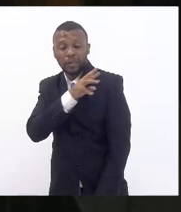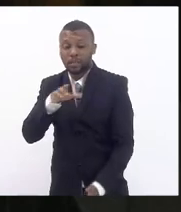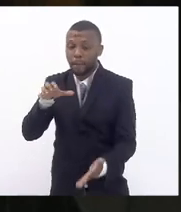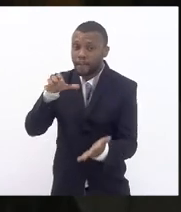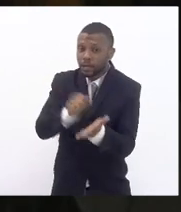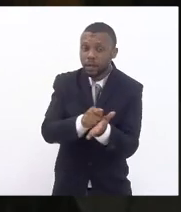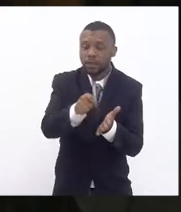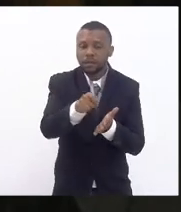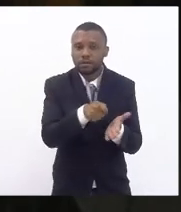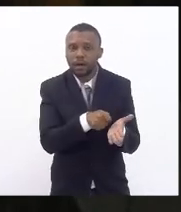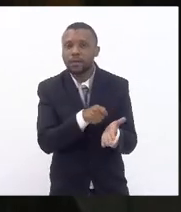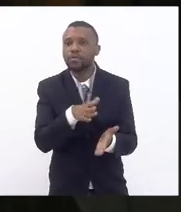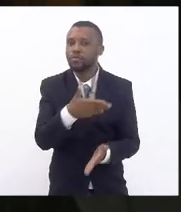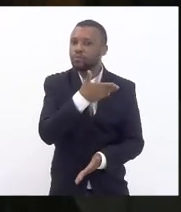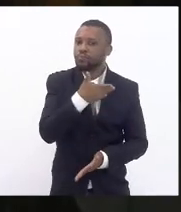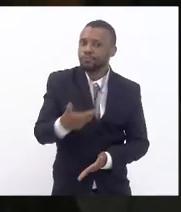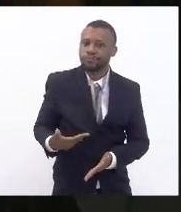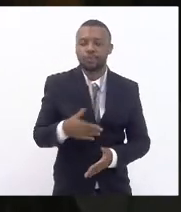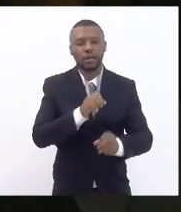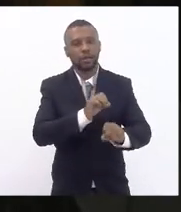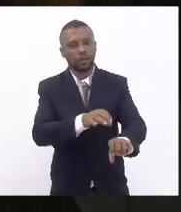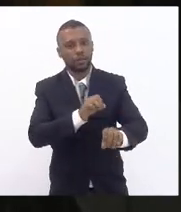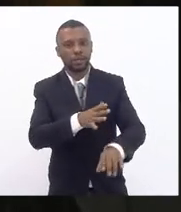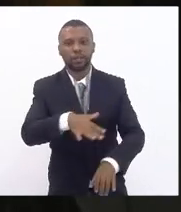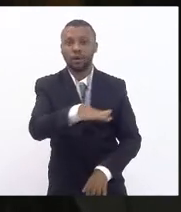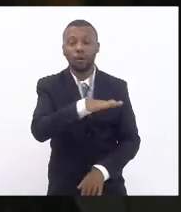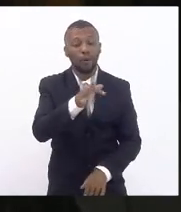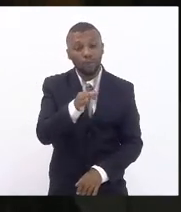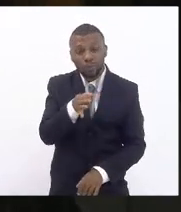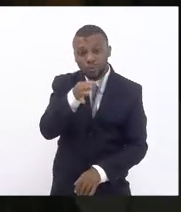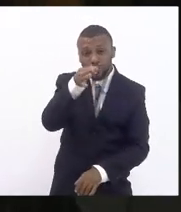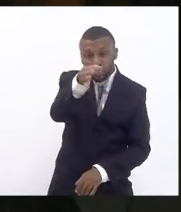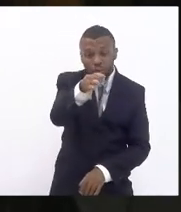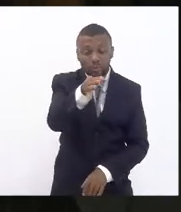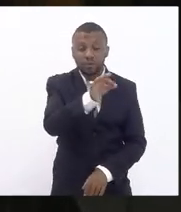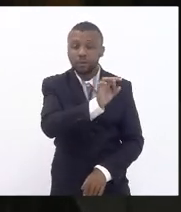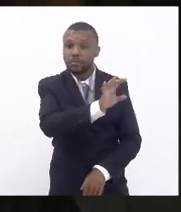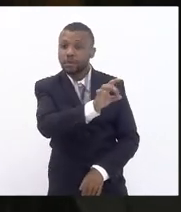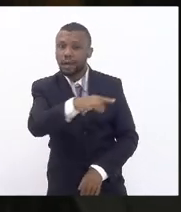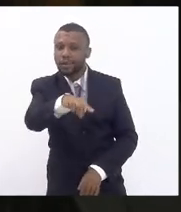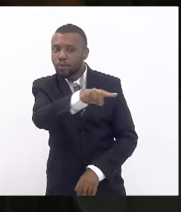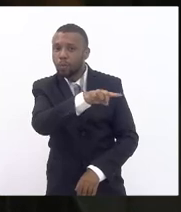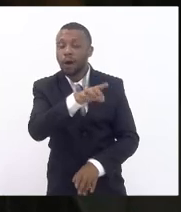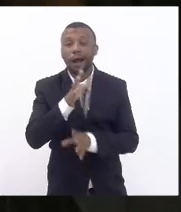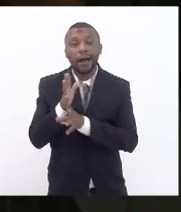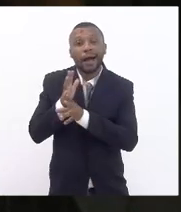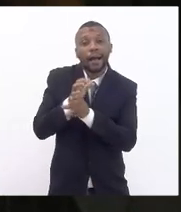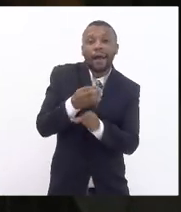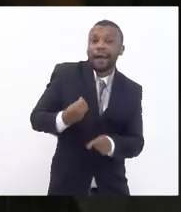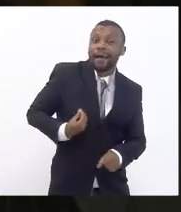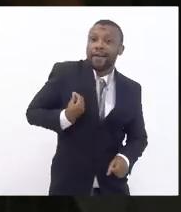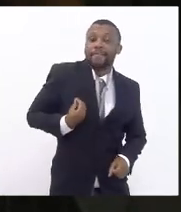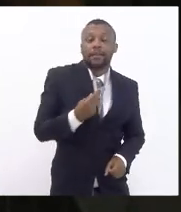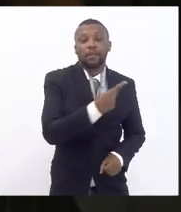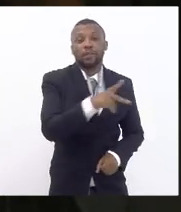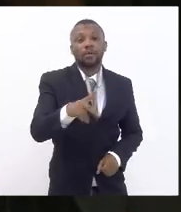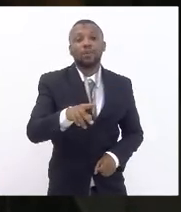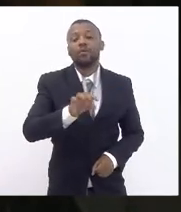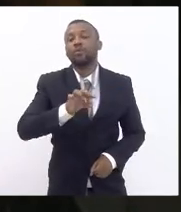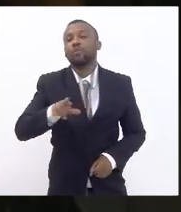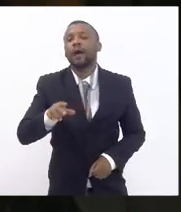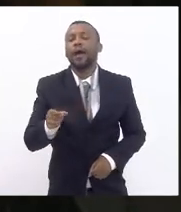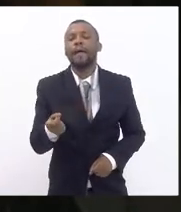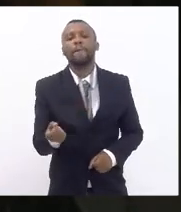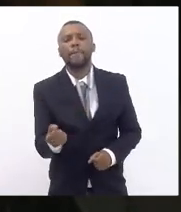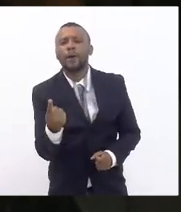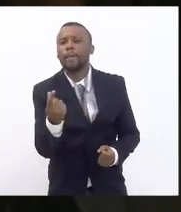de educação. É o futuro deles, é o destino deles, é a trajetória deles que está em jogo. Não é um outro tempo de aula que está em jogo.